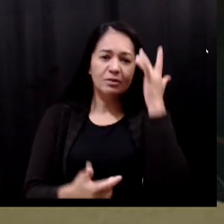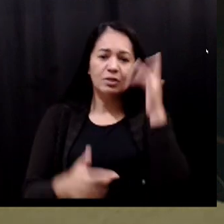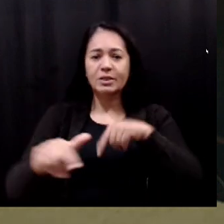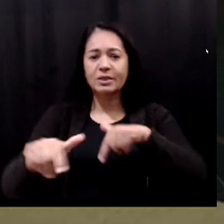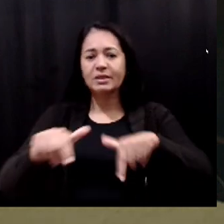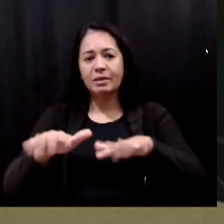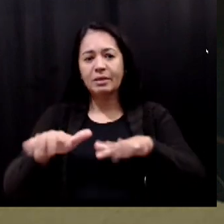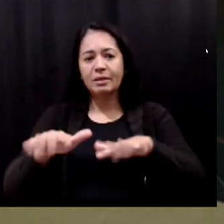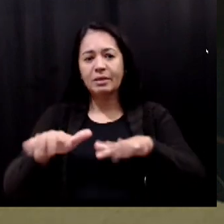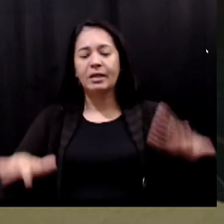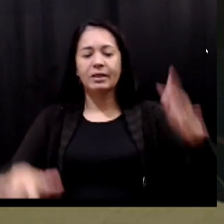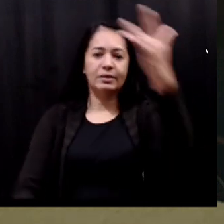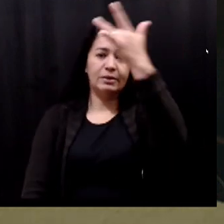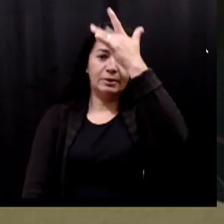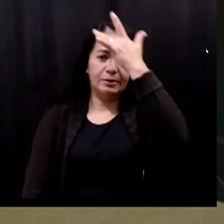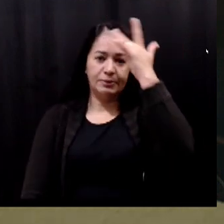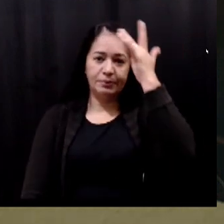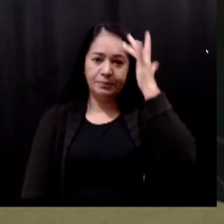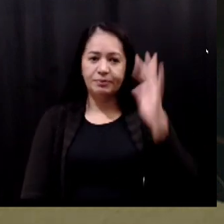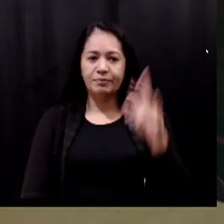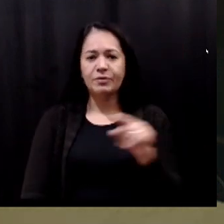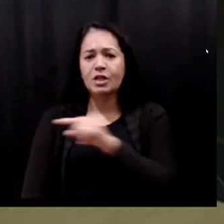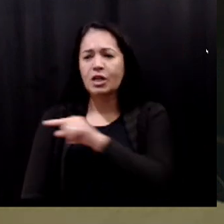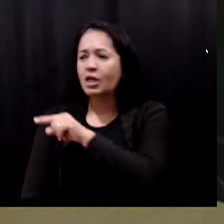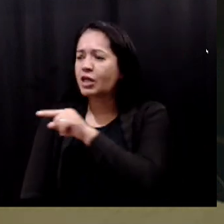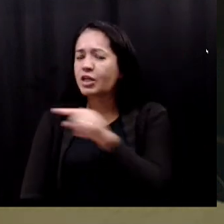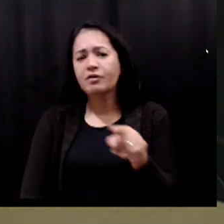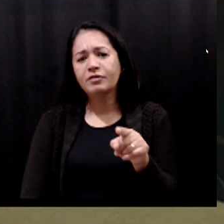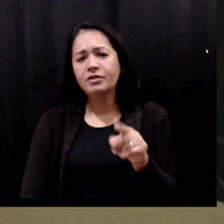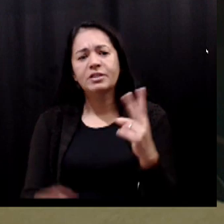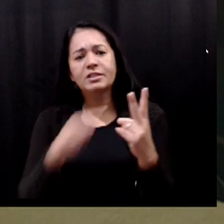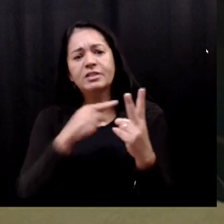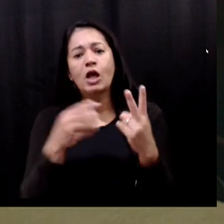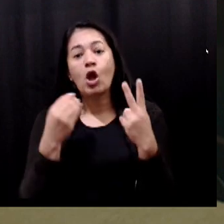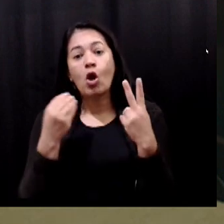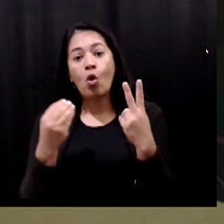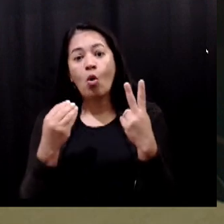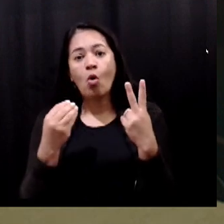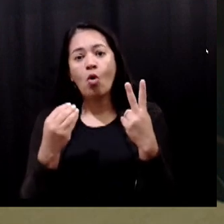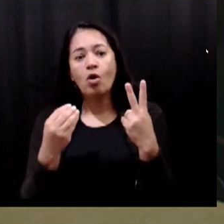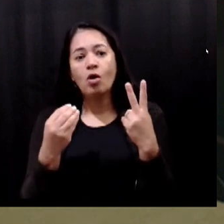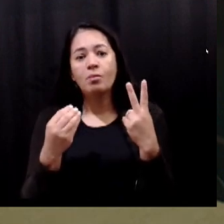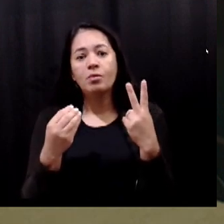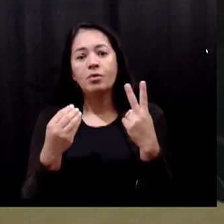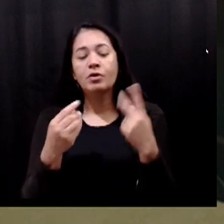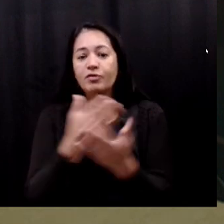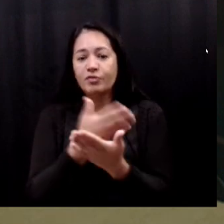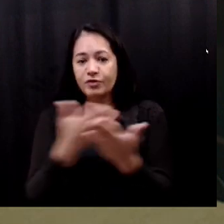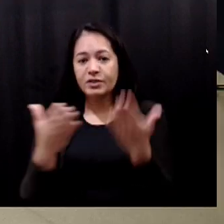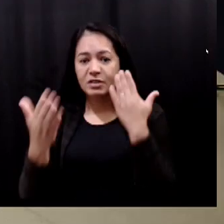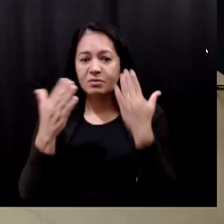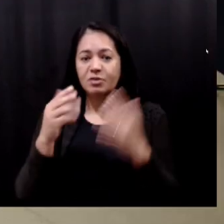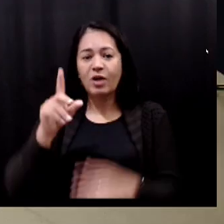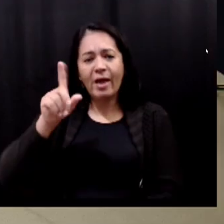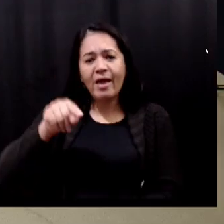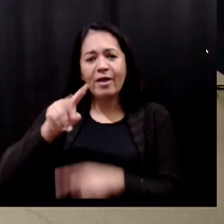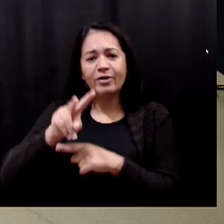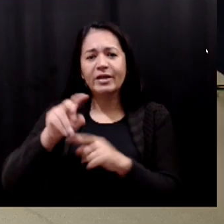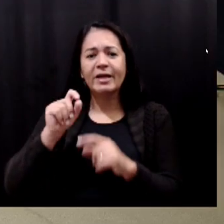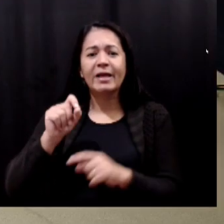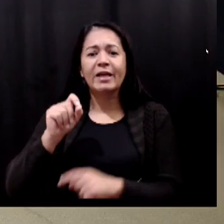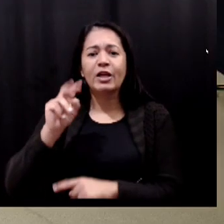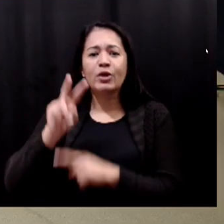saúde mental. Uhum. E vocês? Como que porque vocês são cuidadores. Uhum. Quem cuida de vocês? Adoro